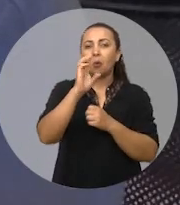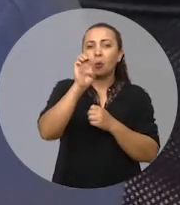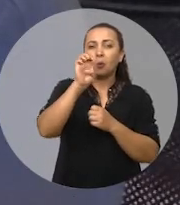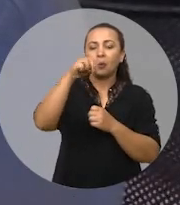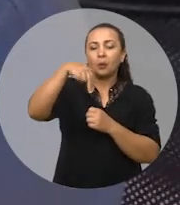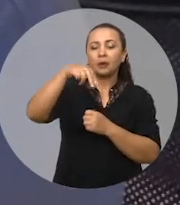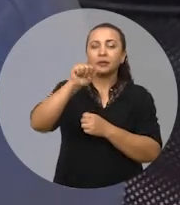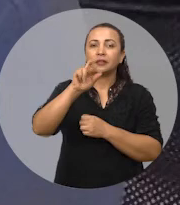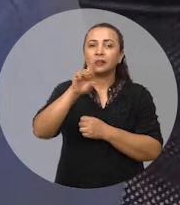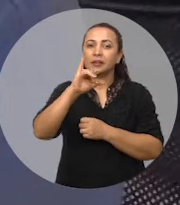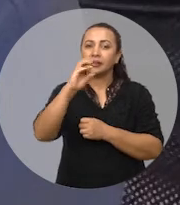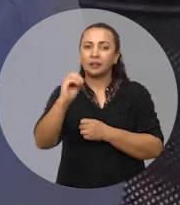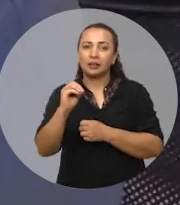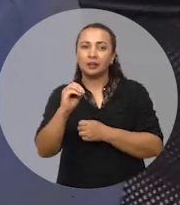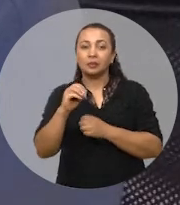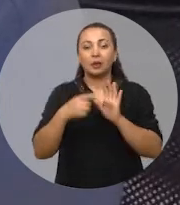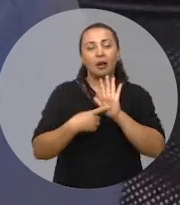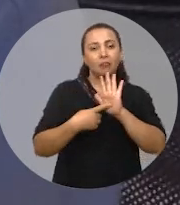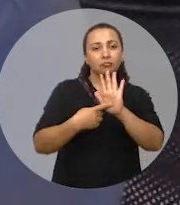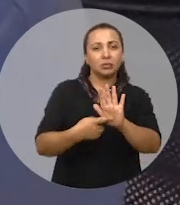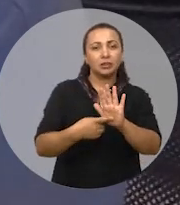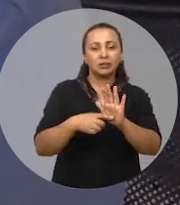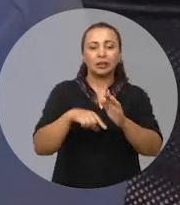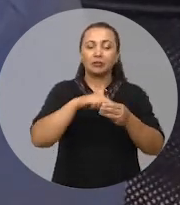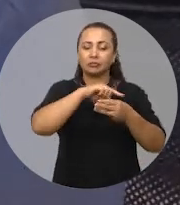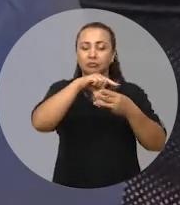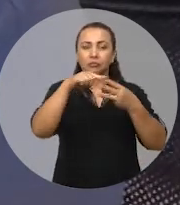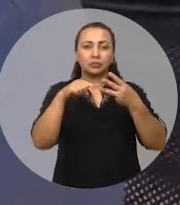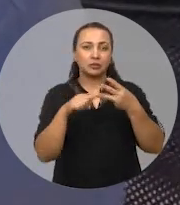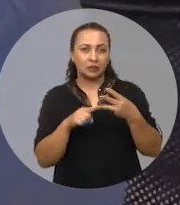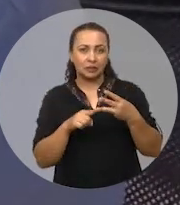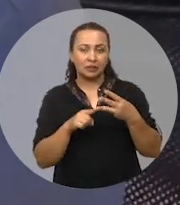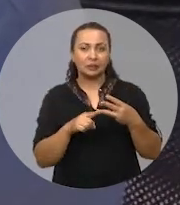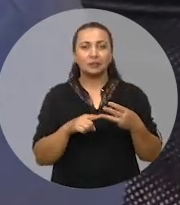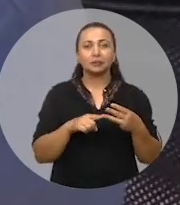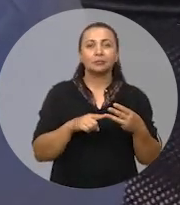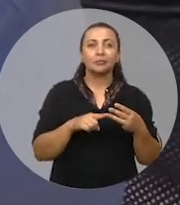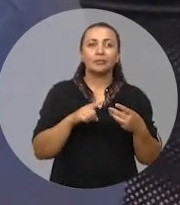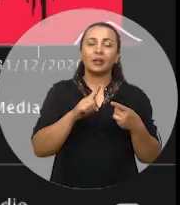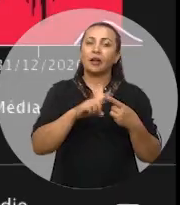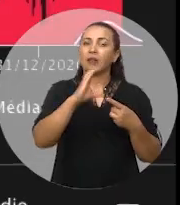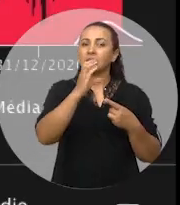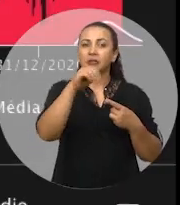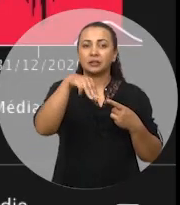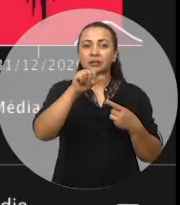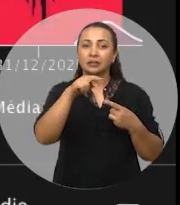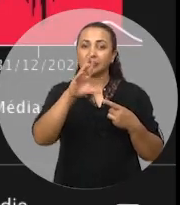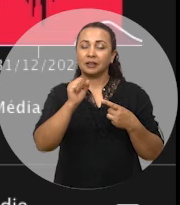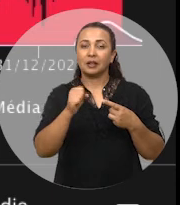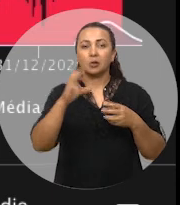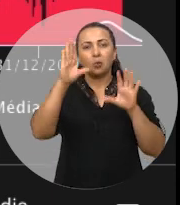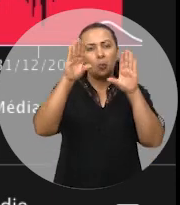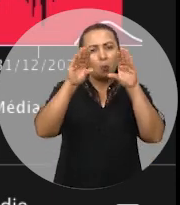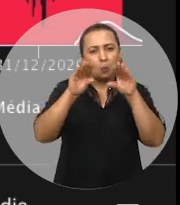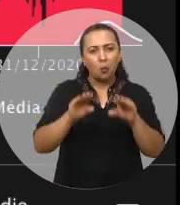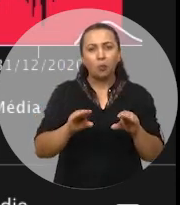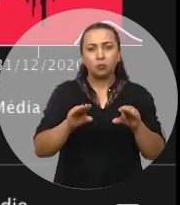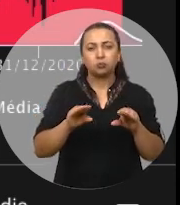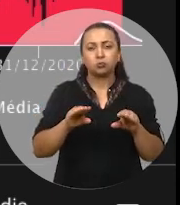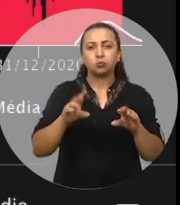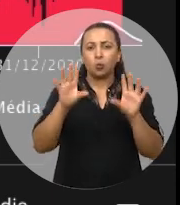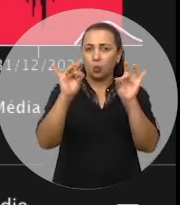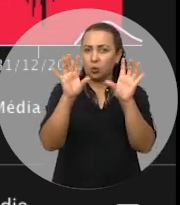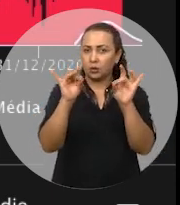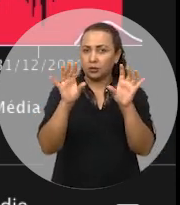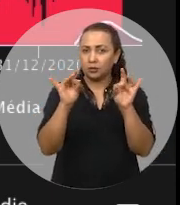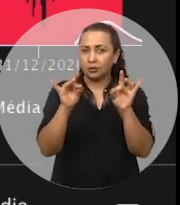cenário, são apresentados 3 possibilidades de cenário. Um cenário de baixa taxa de contágio,